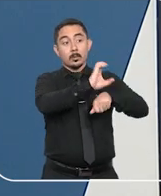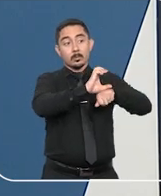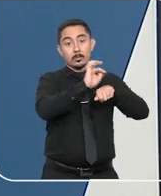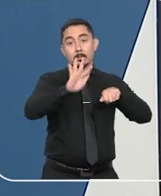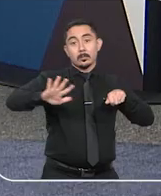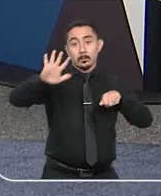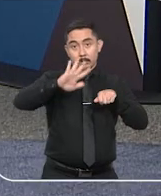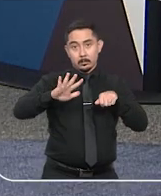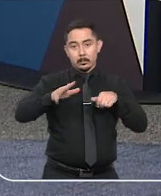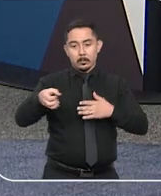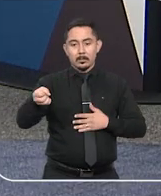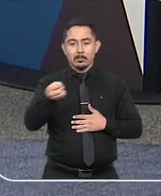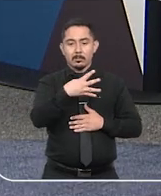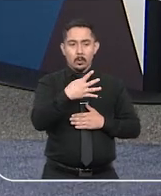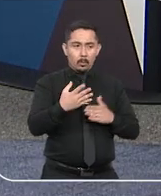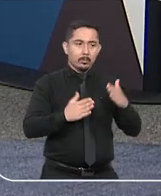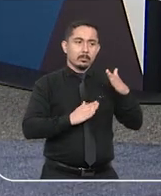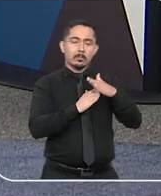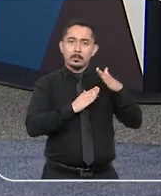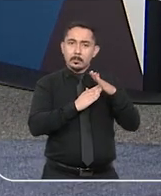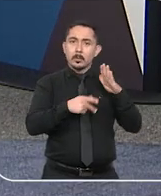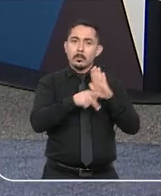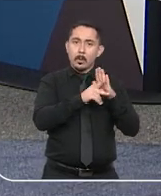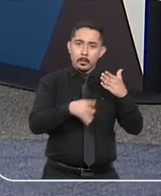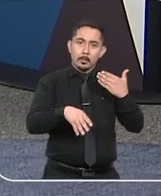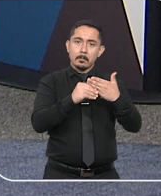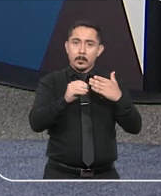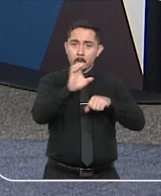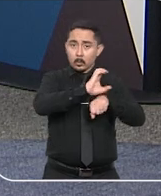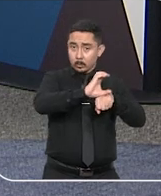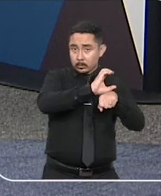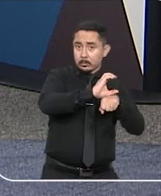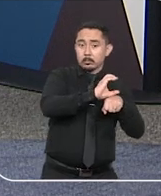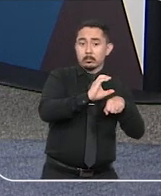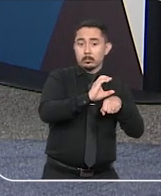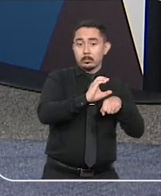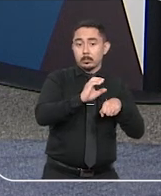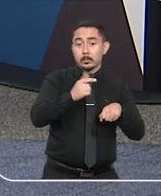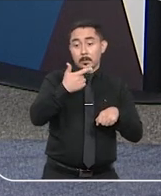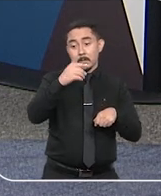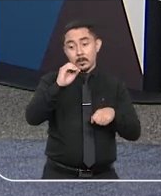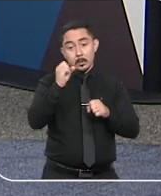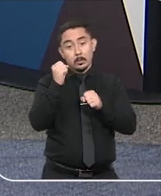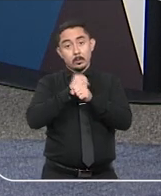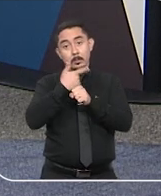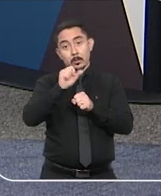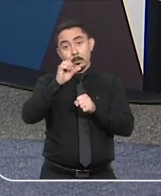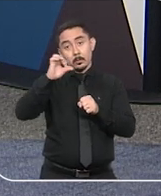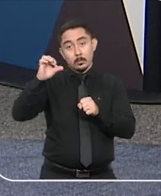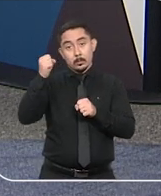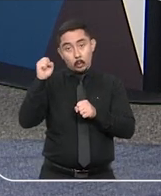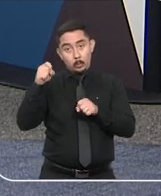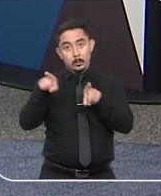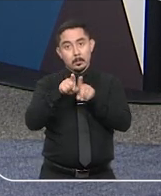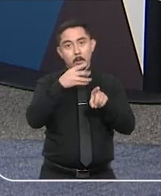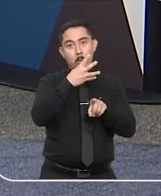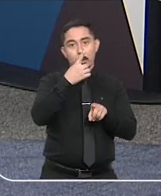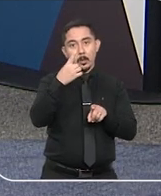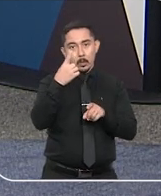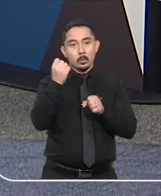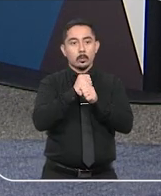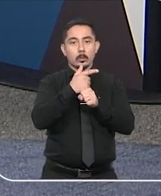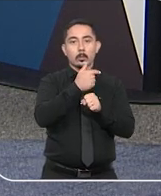Constituição Federal, considerando os novos tetos estabelecidos pelas emendas constitucionais 20 de 1998